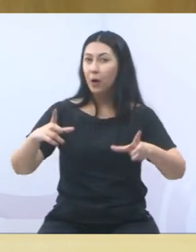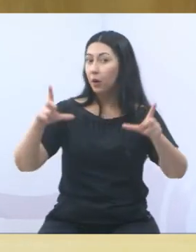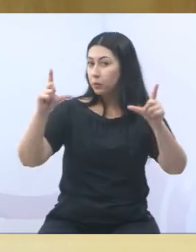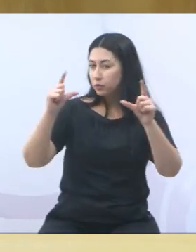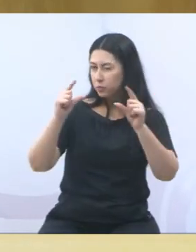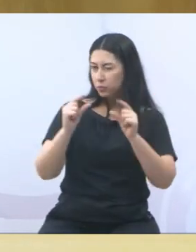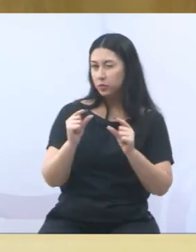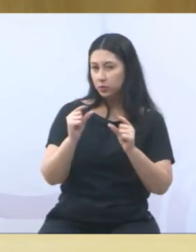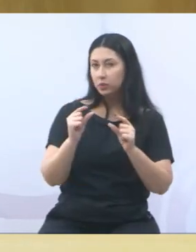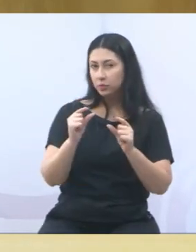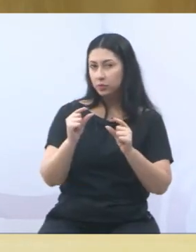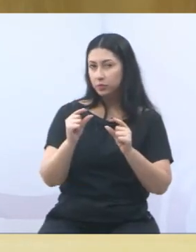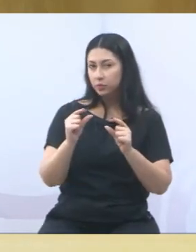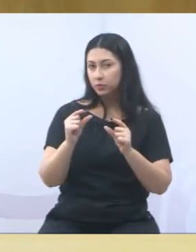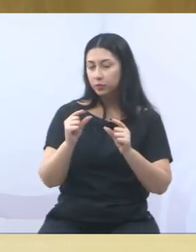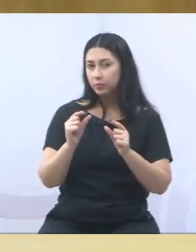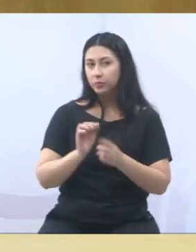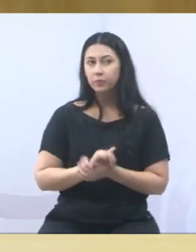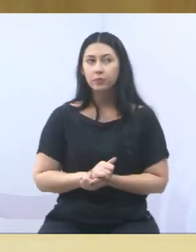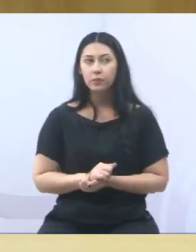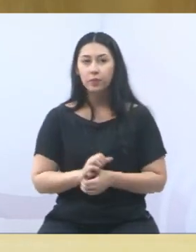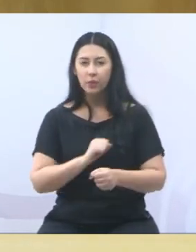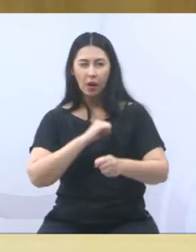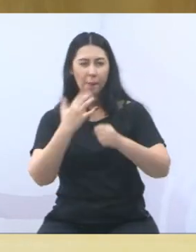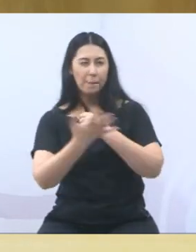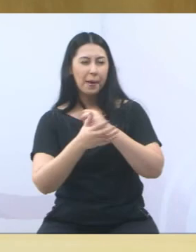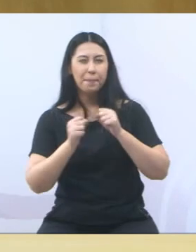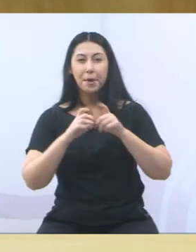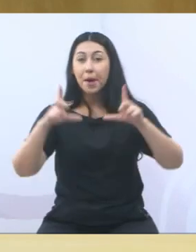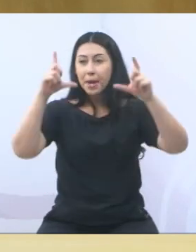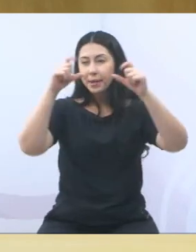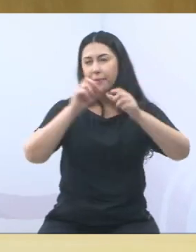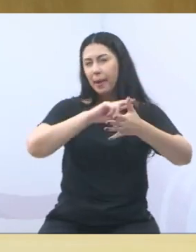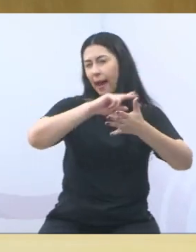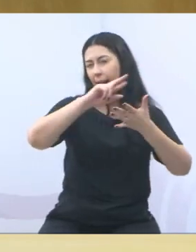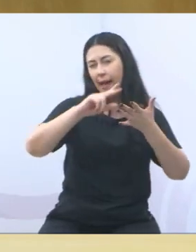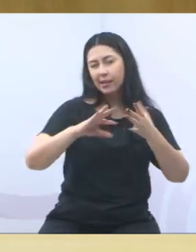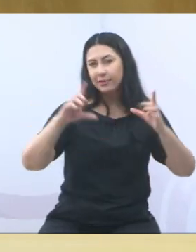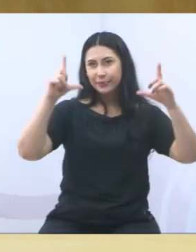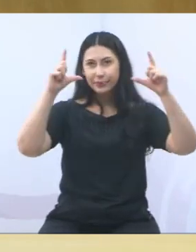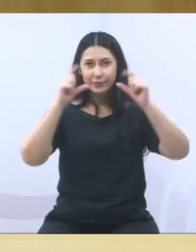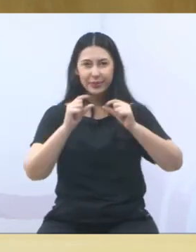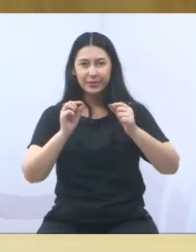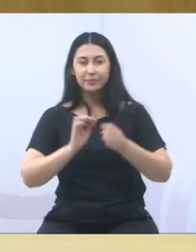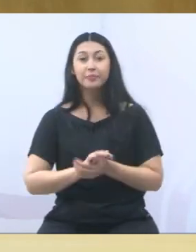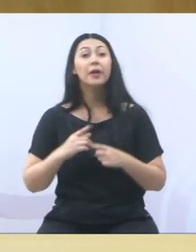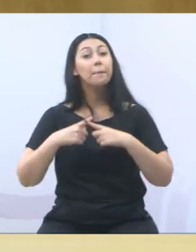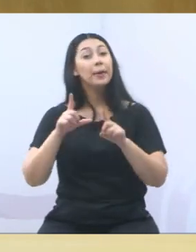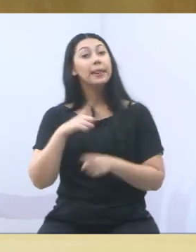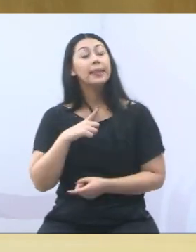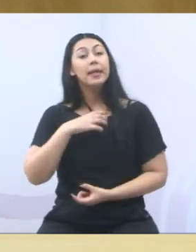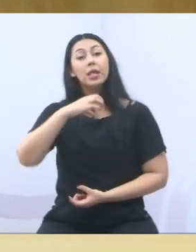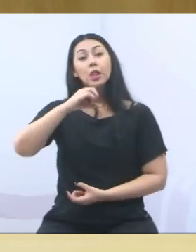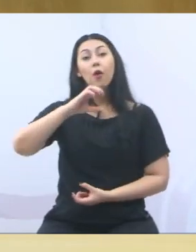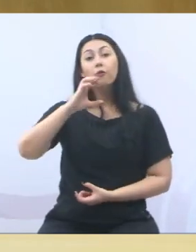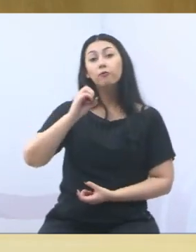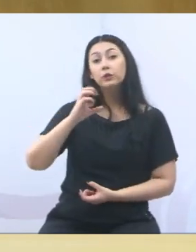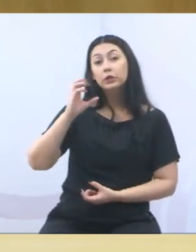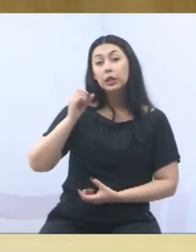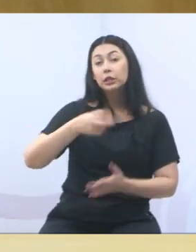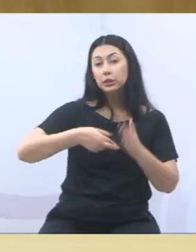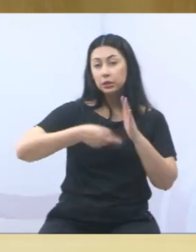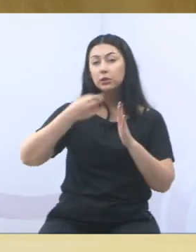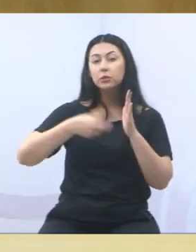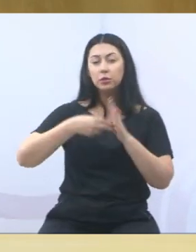castrações. Aliás, a pandemia teve um corte de um monte de coisa, né? Então, tem 900 castrações que serão realizadas